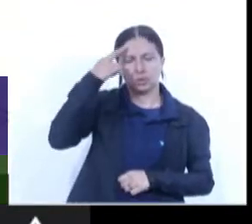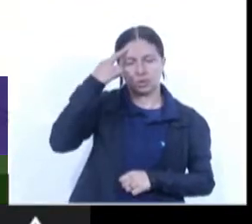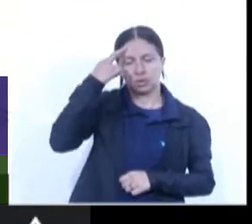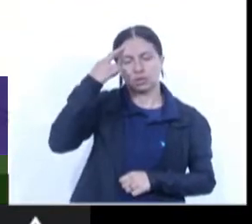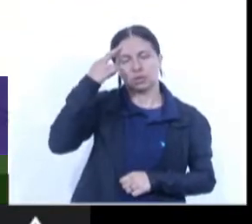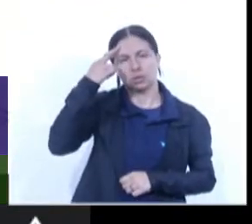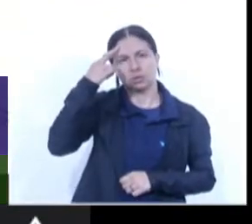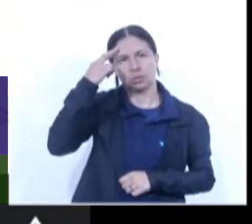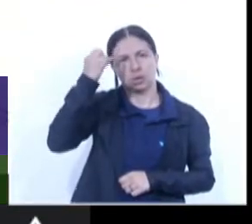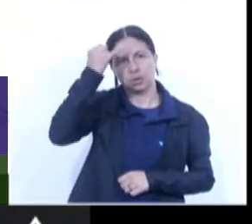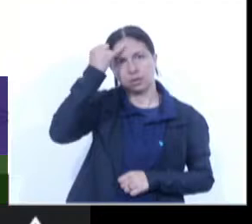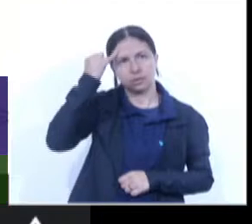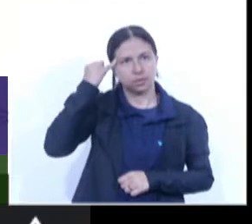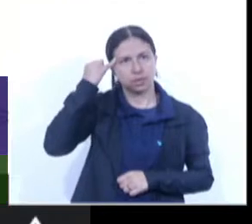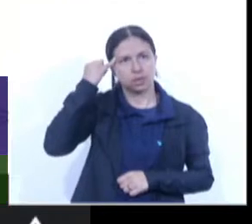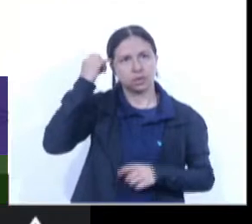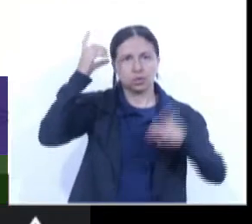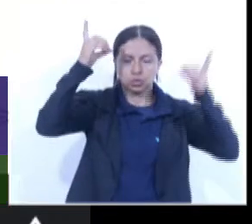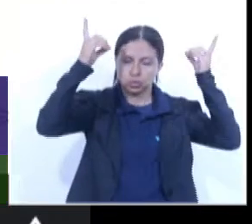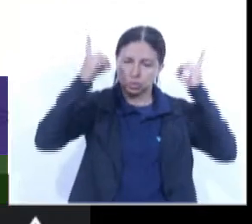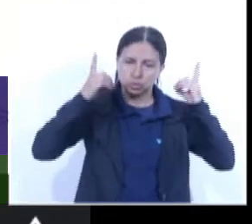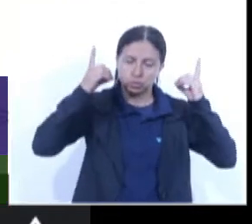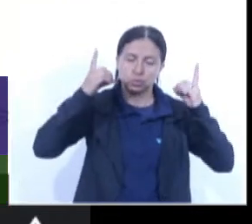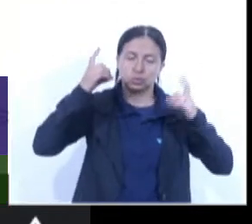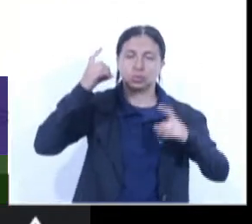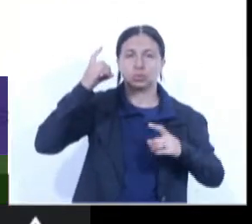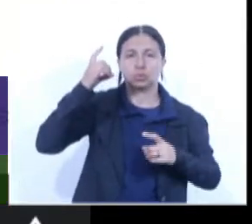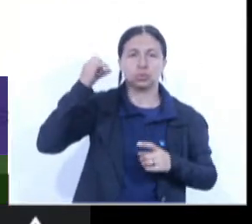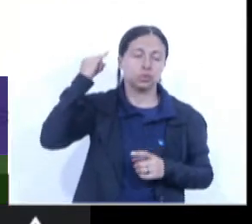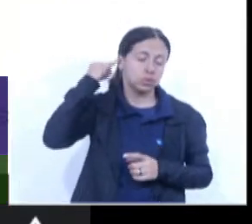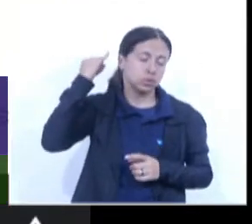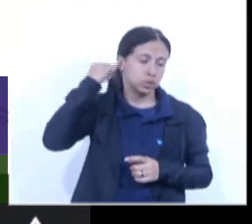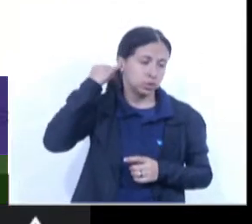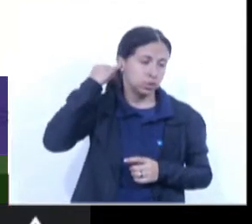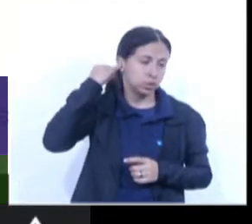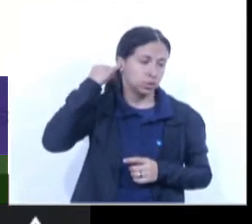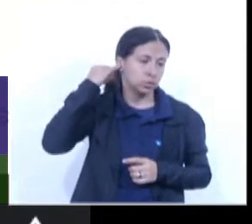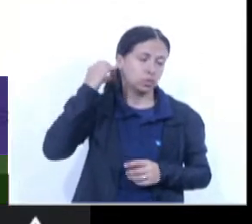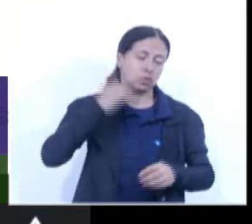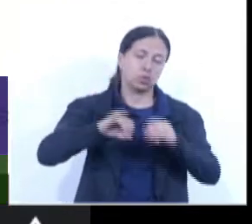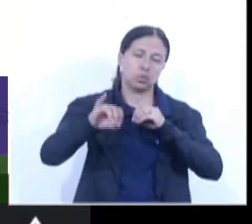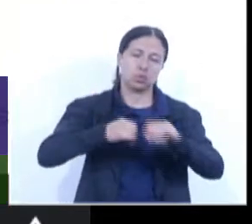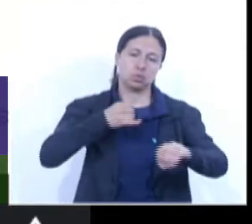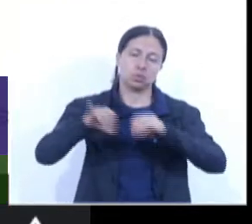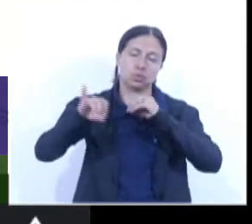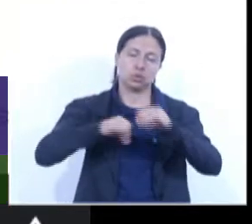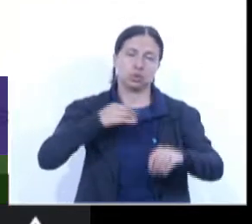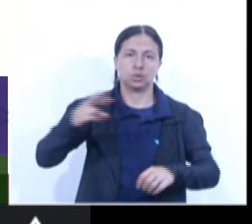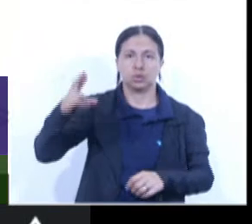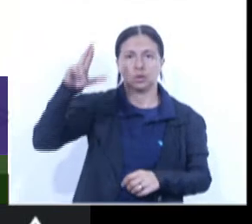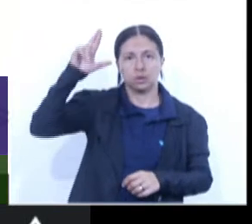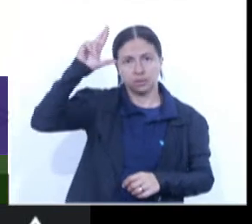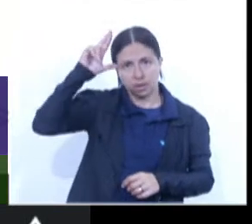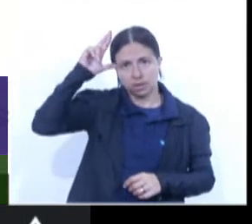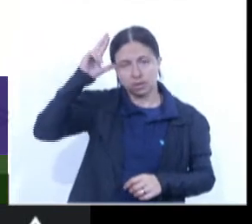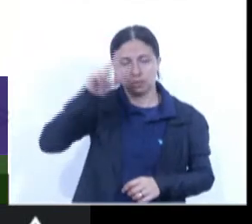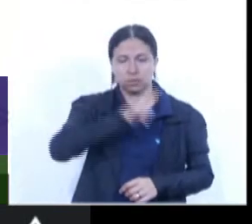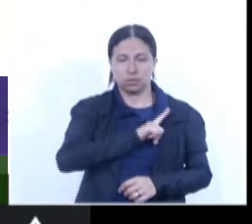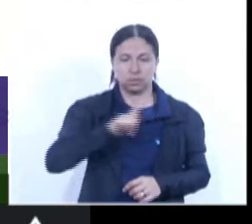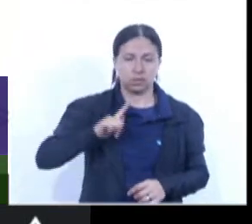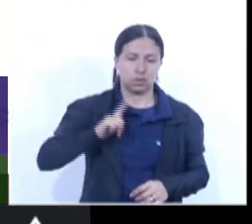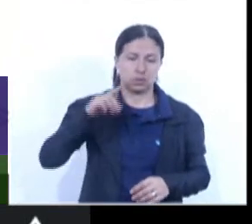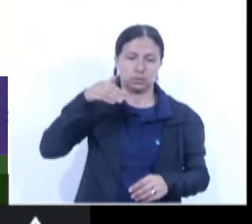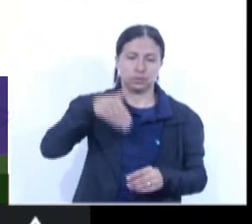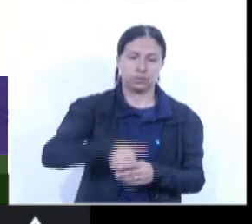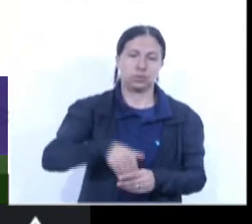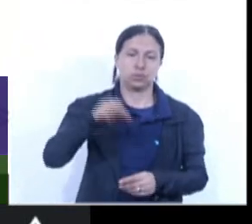e Geno Odair Rafael Lelis e gosta da Saúde botaram sim